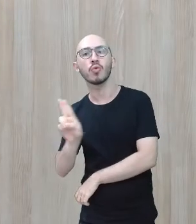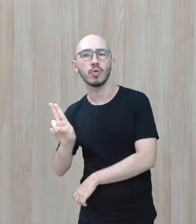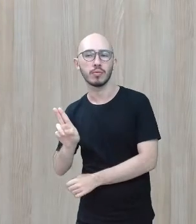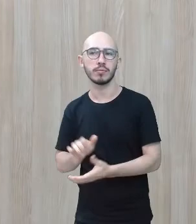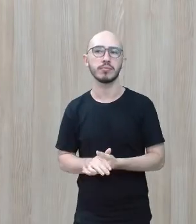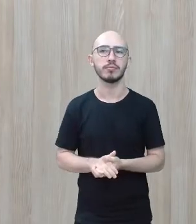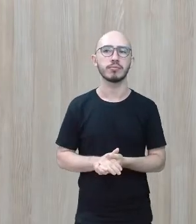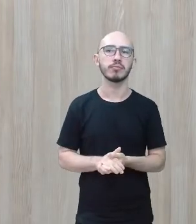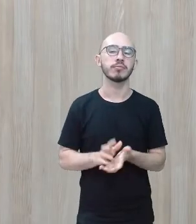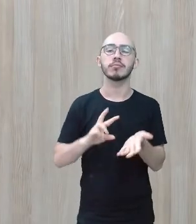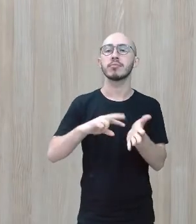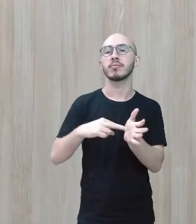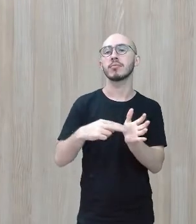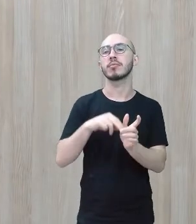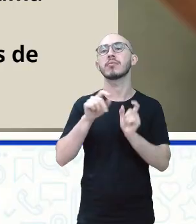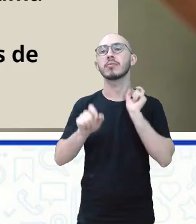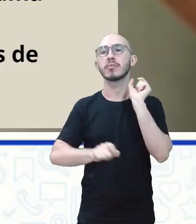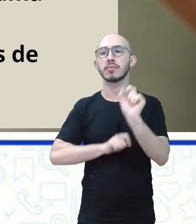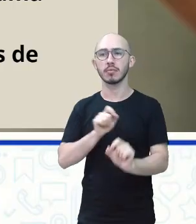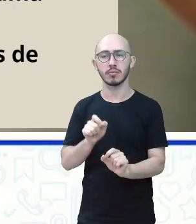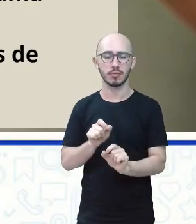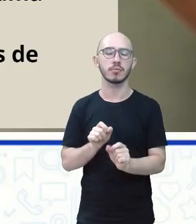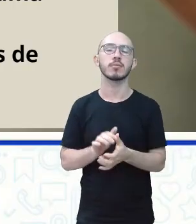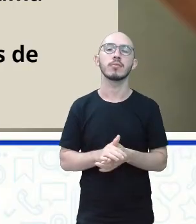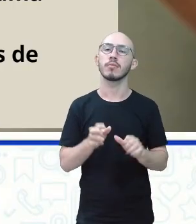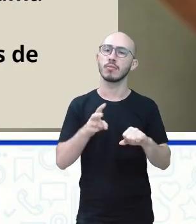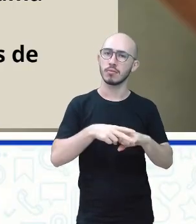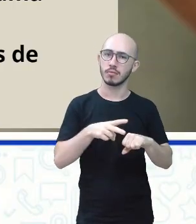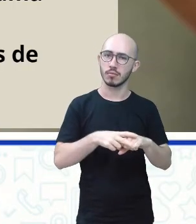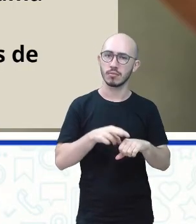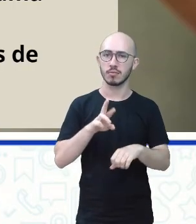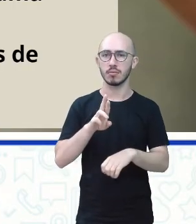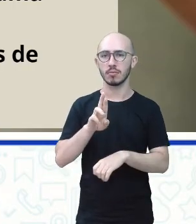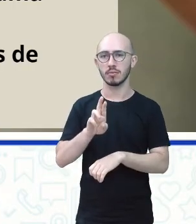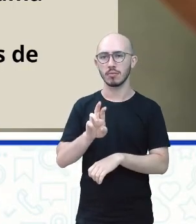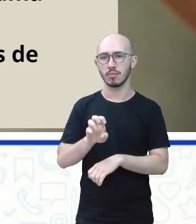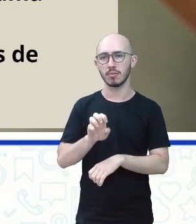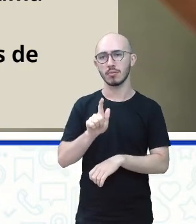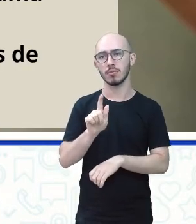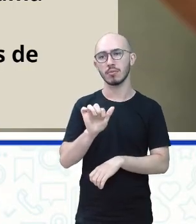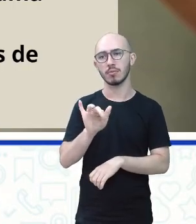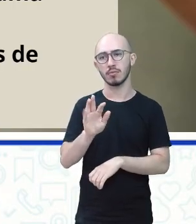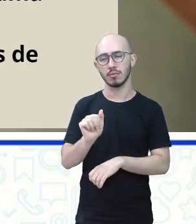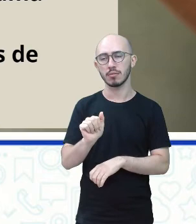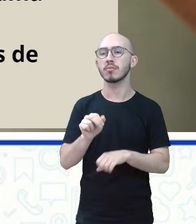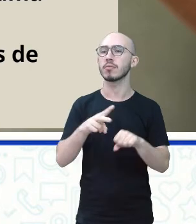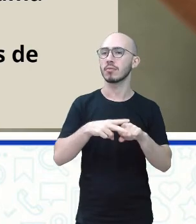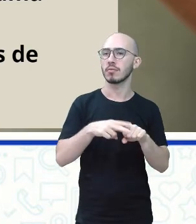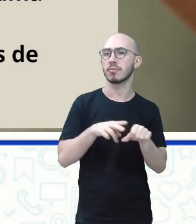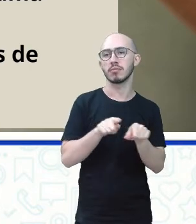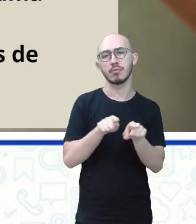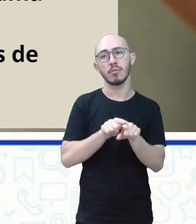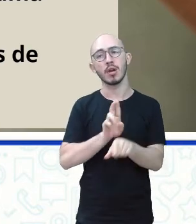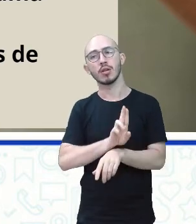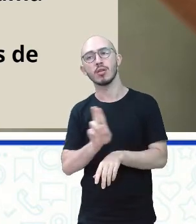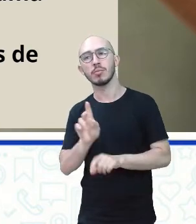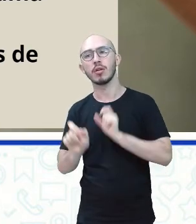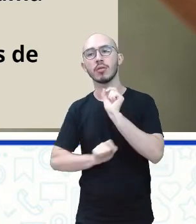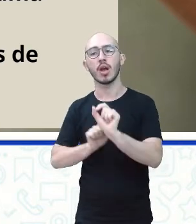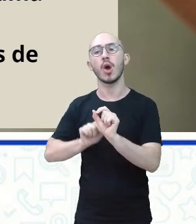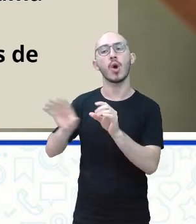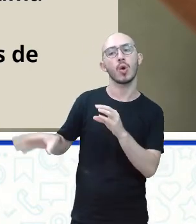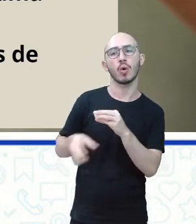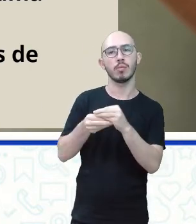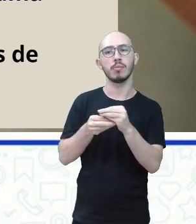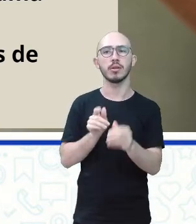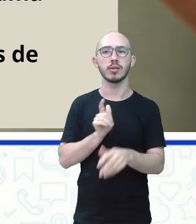Em outras palavras, a regência verbal e nominal é uma relação de complementação que se